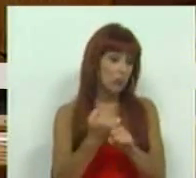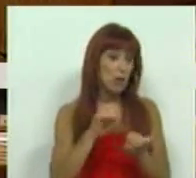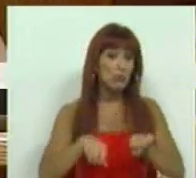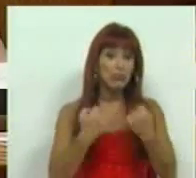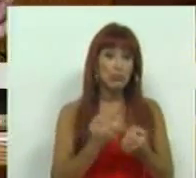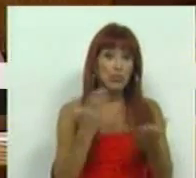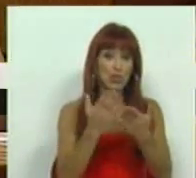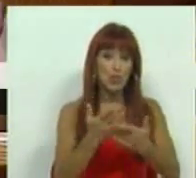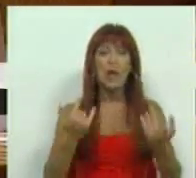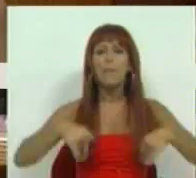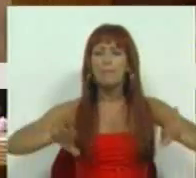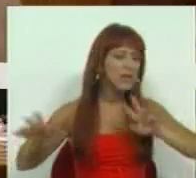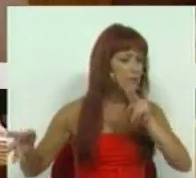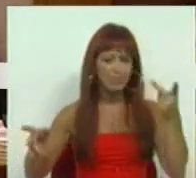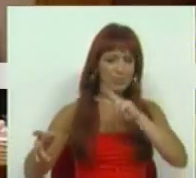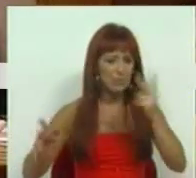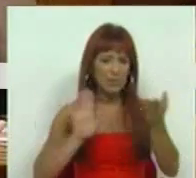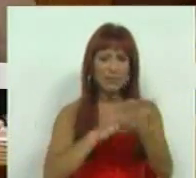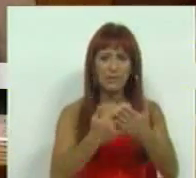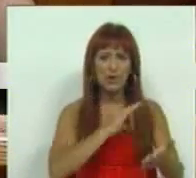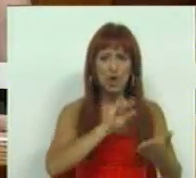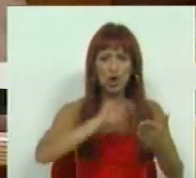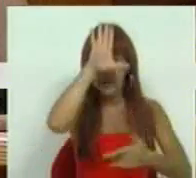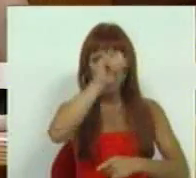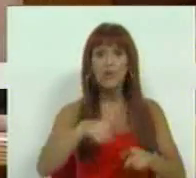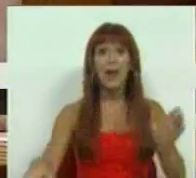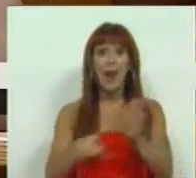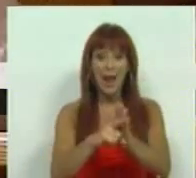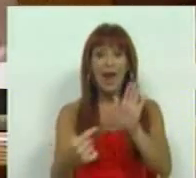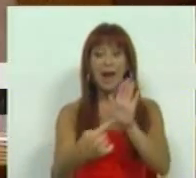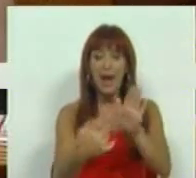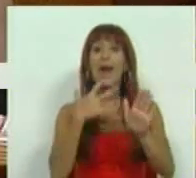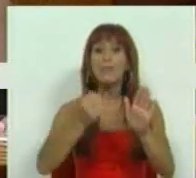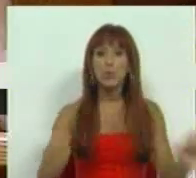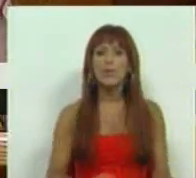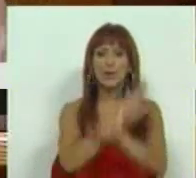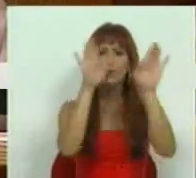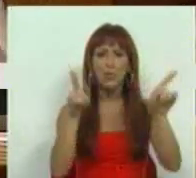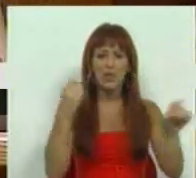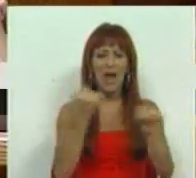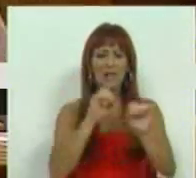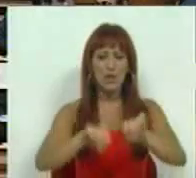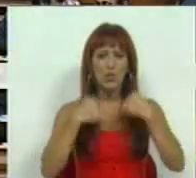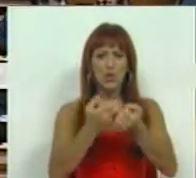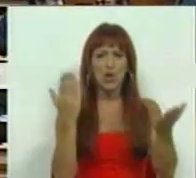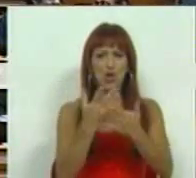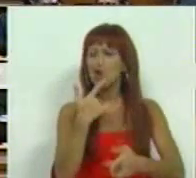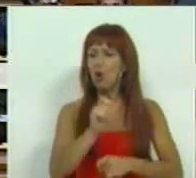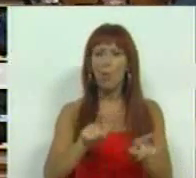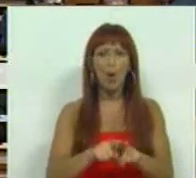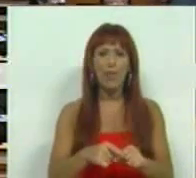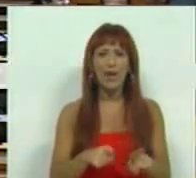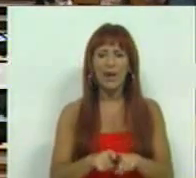social escolar. Mas seja qual for a interpretação do Sr. Secretário de Estado, a lei é absolutamente clara. A ação social escolar não pode